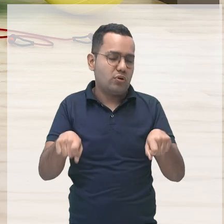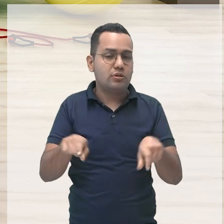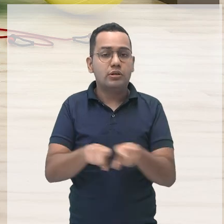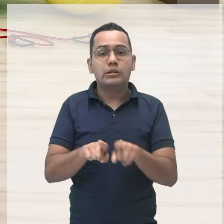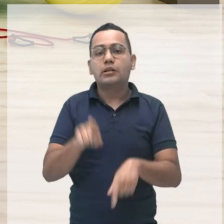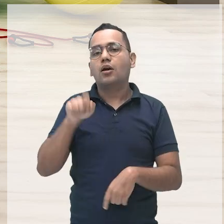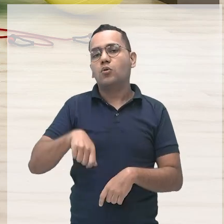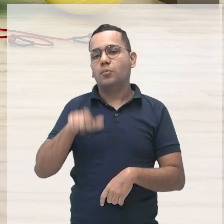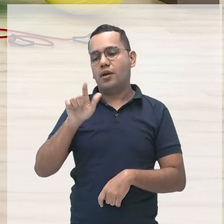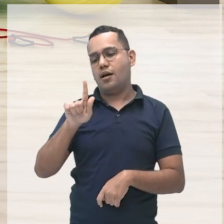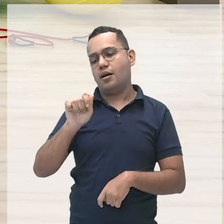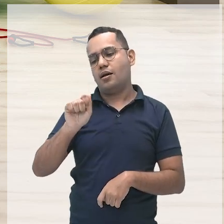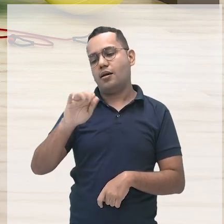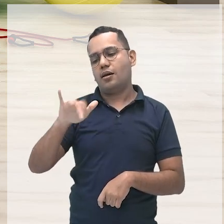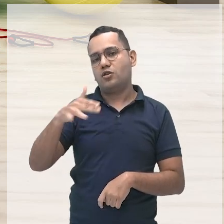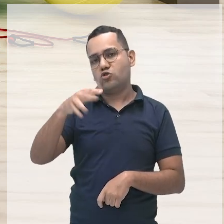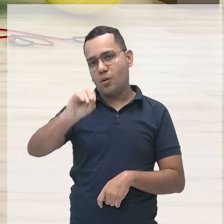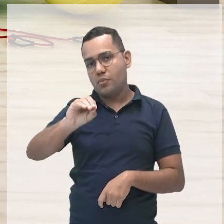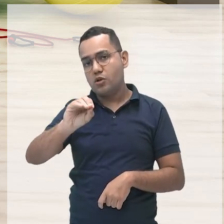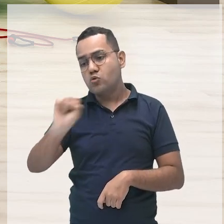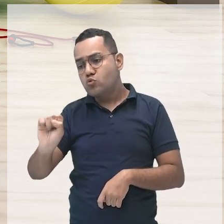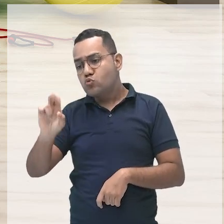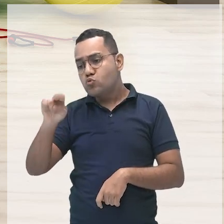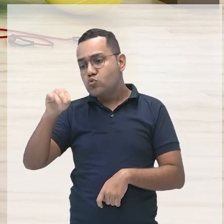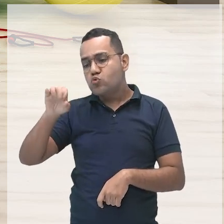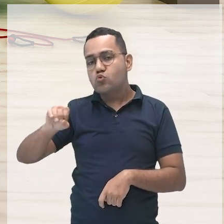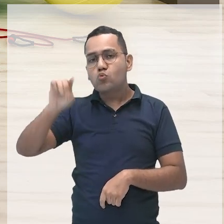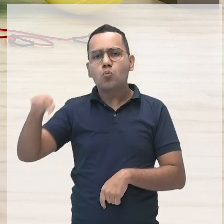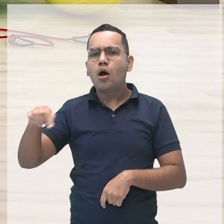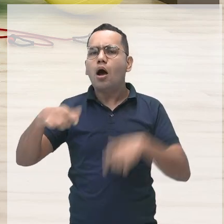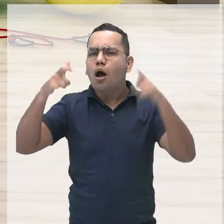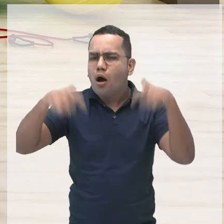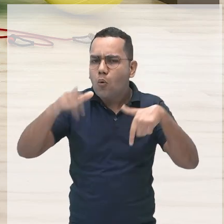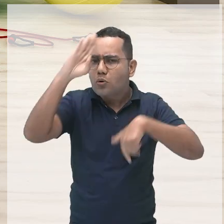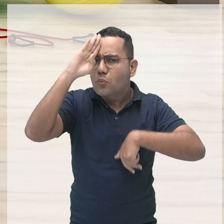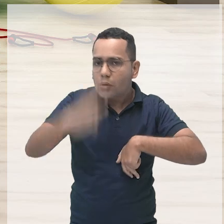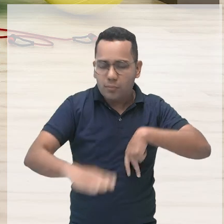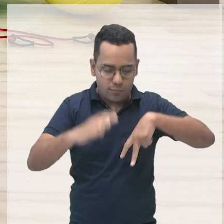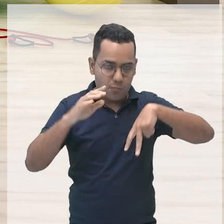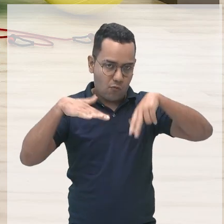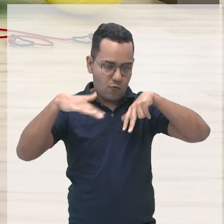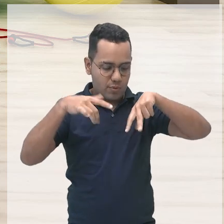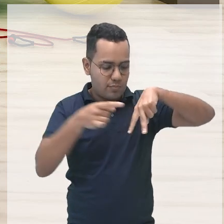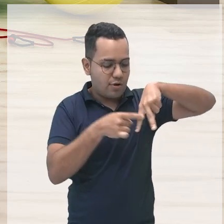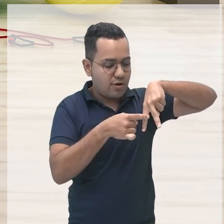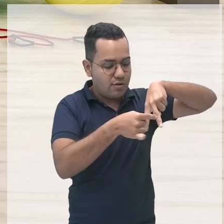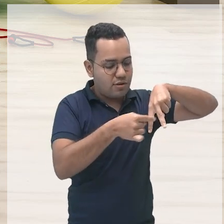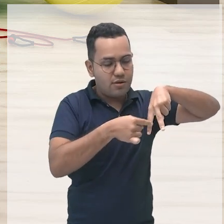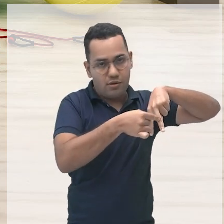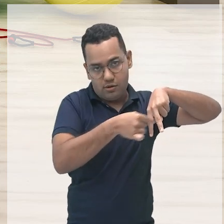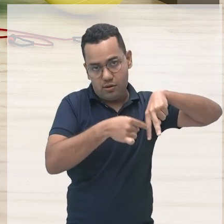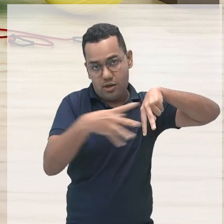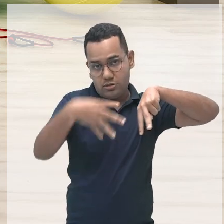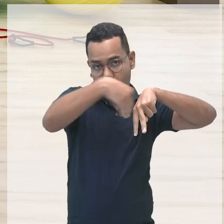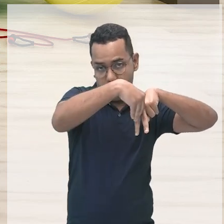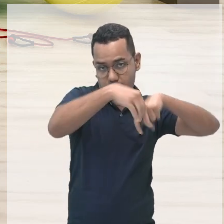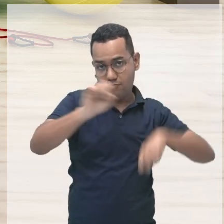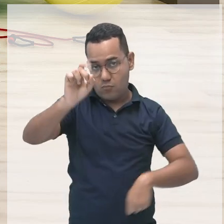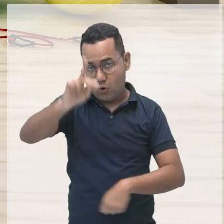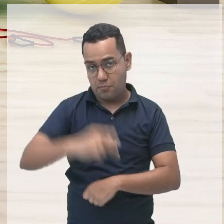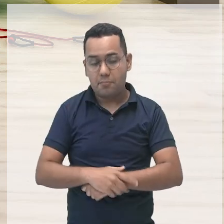vai trabalhar a parte interna da nossa coxa, né? Então, o agachamento sumô, como é que ele vai